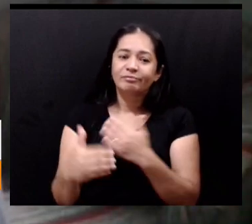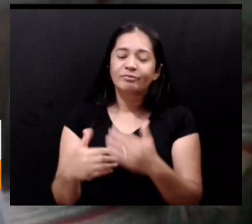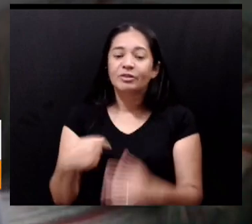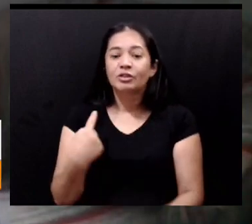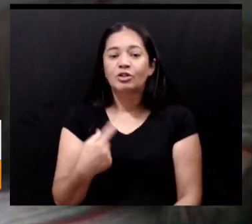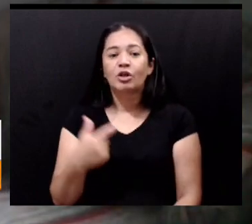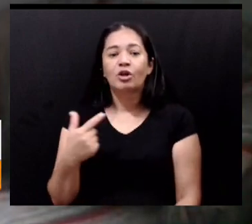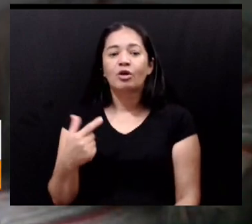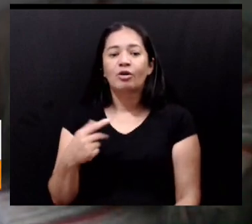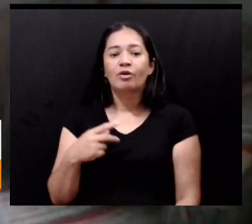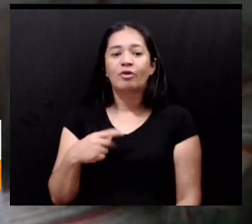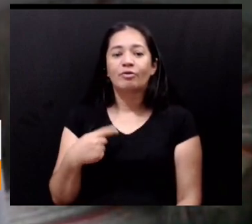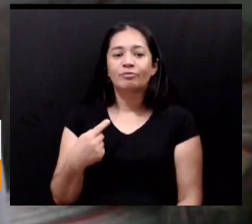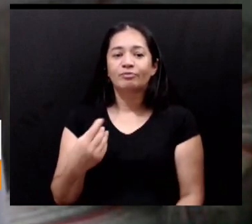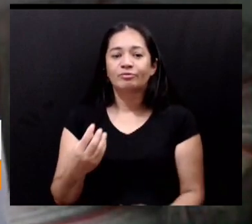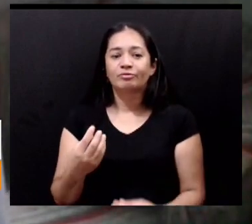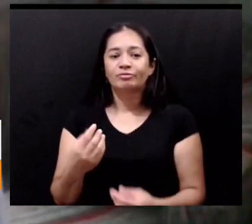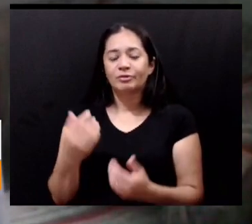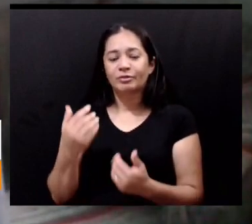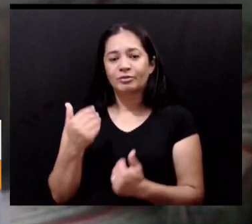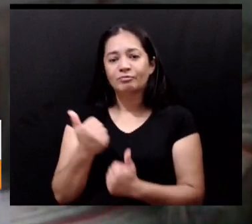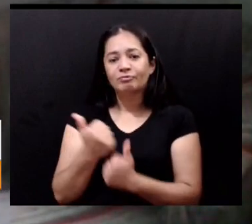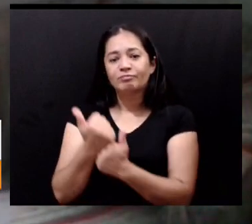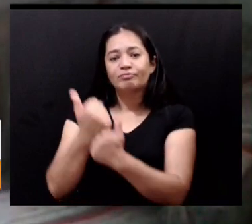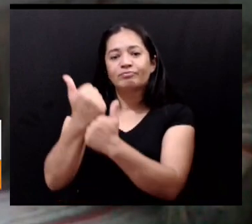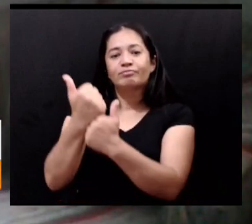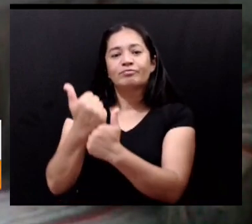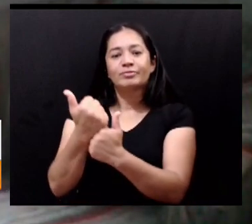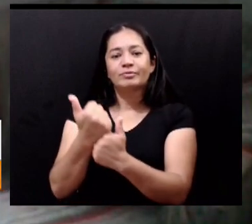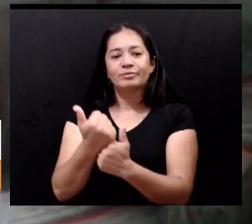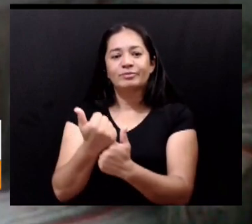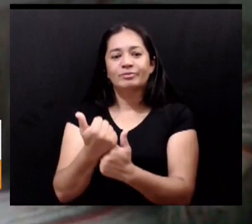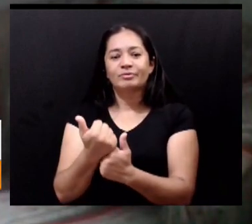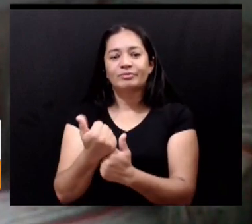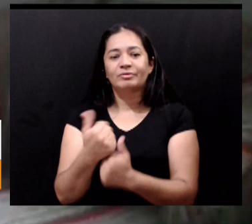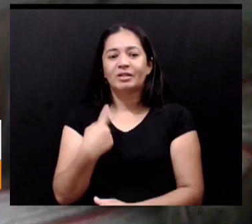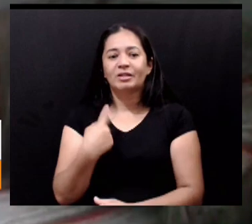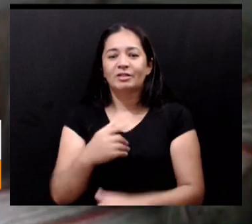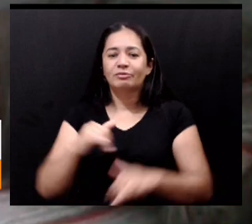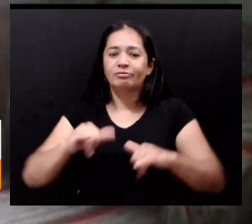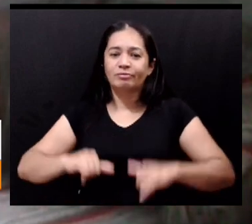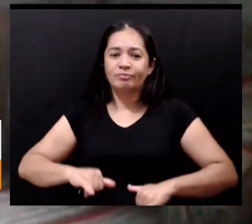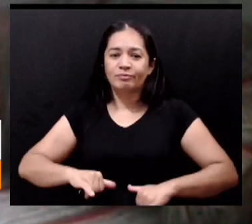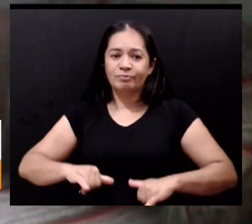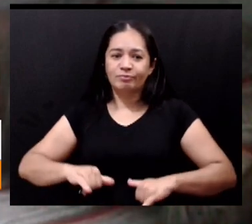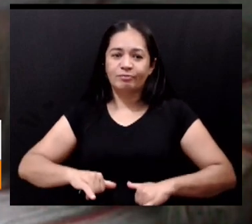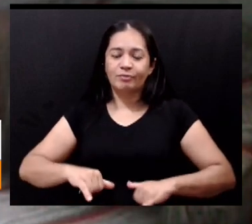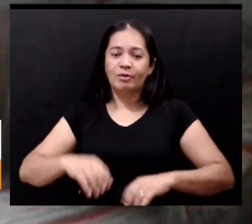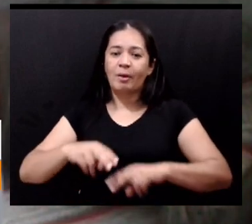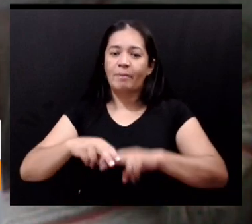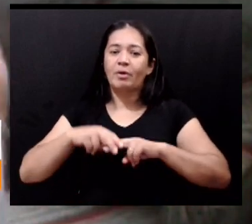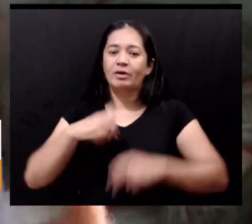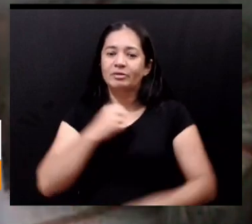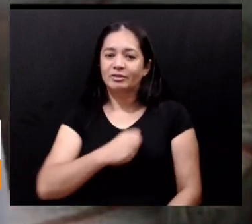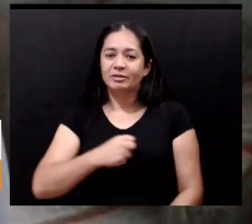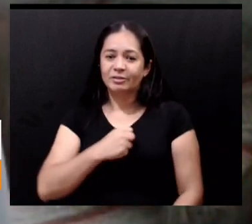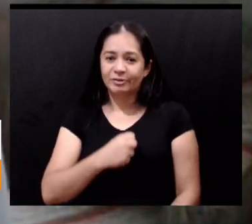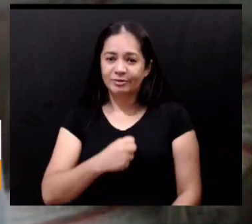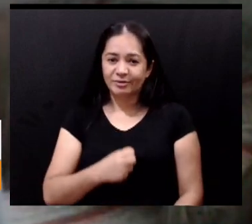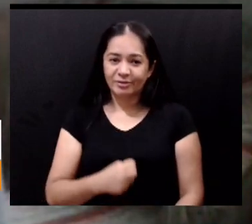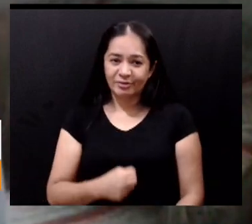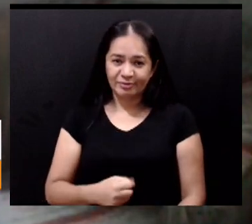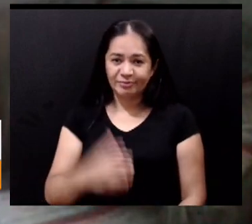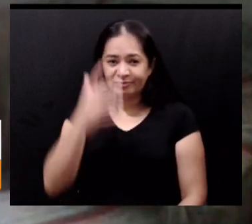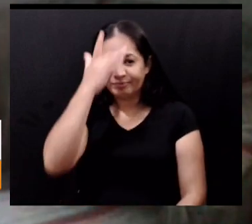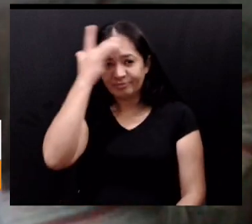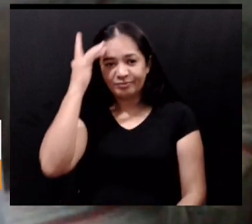nos sustentando as nossas dores pelas ausências daqueles nossos amados. Esses espaços